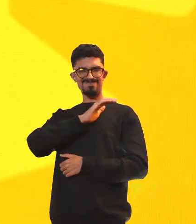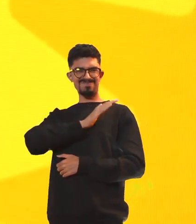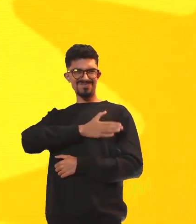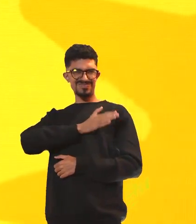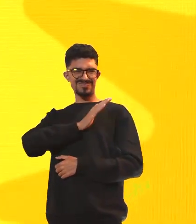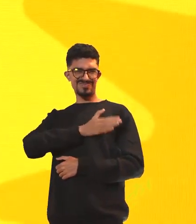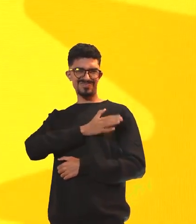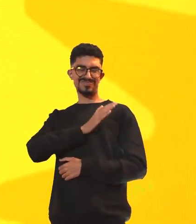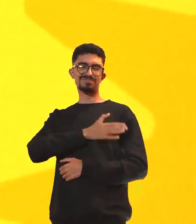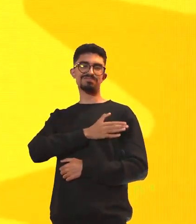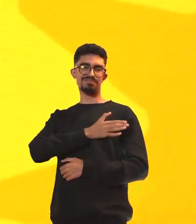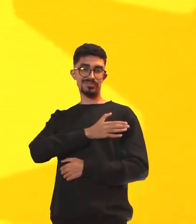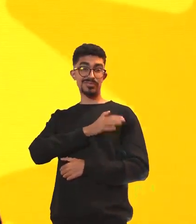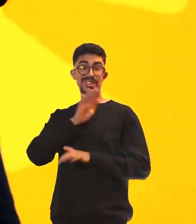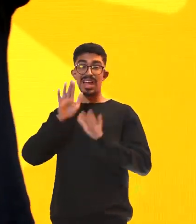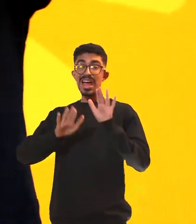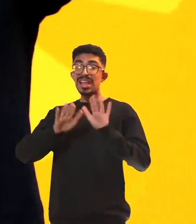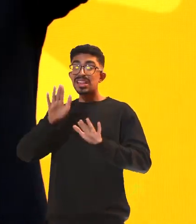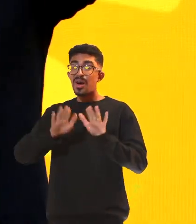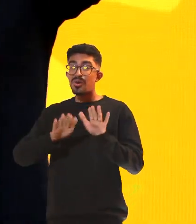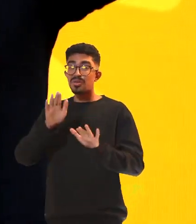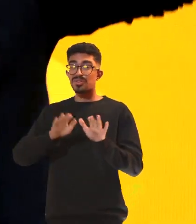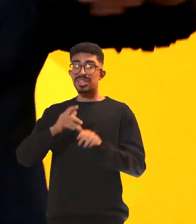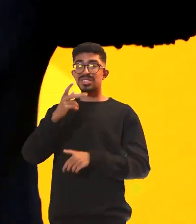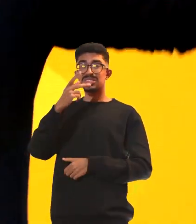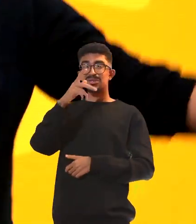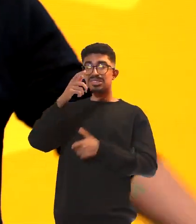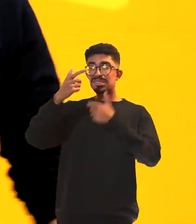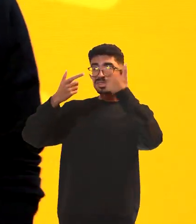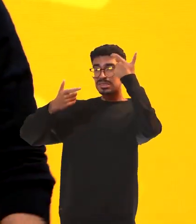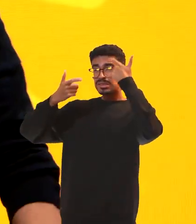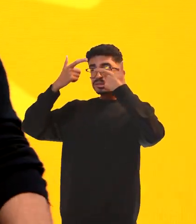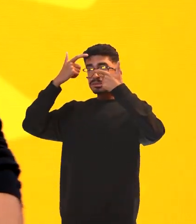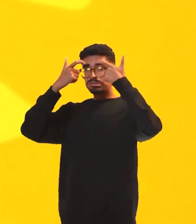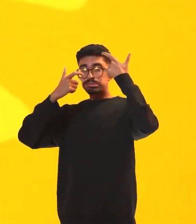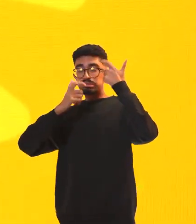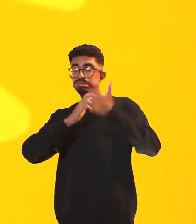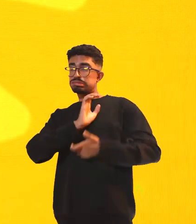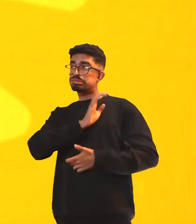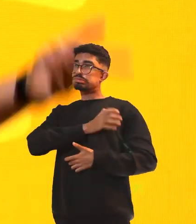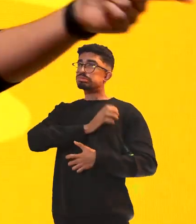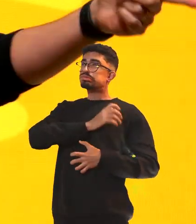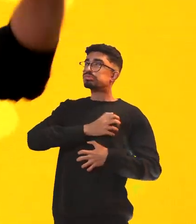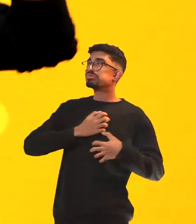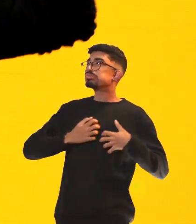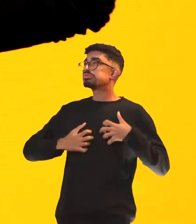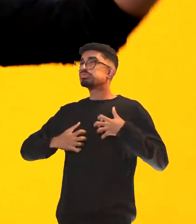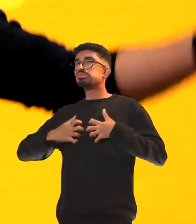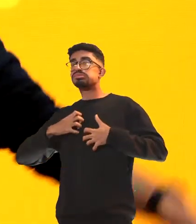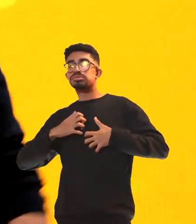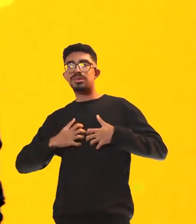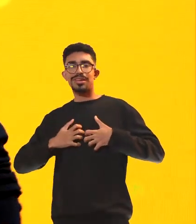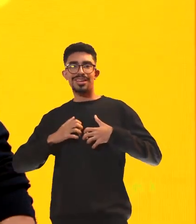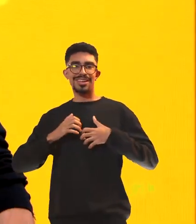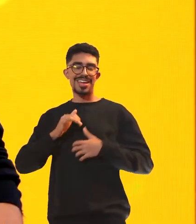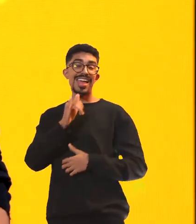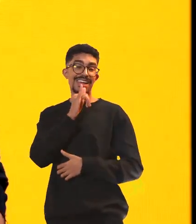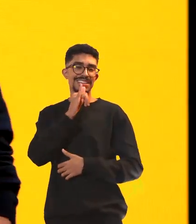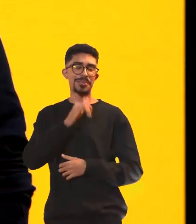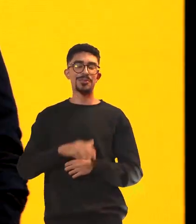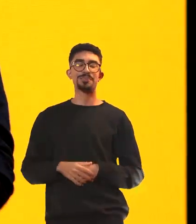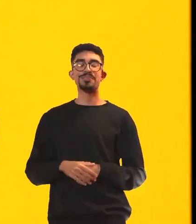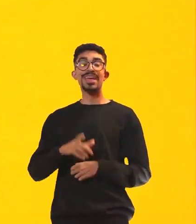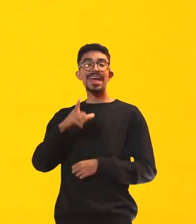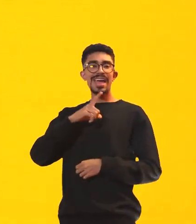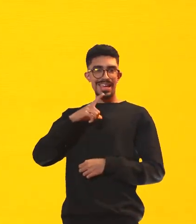Talvez você esteja com os pensamentos indo antes do seu corpo ir. Tem gente que está na igreja, mas a cabeça está fora.